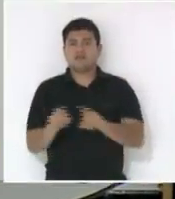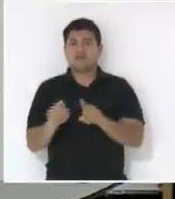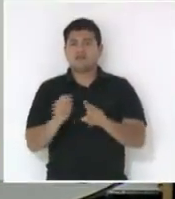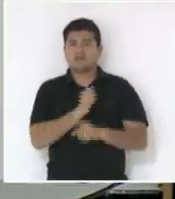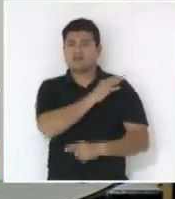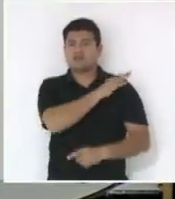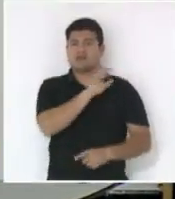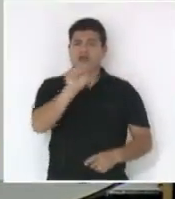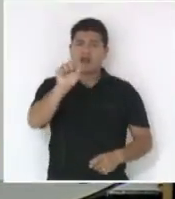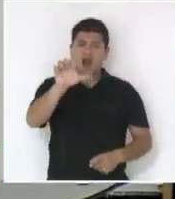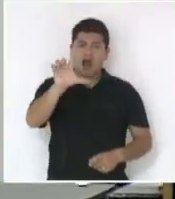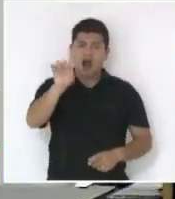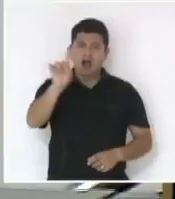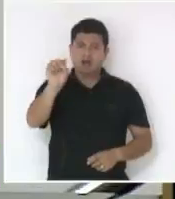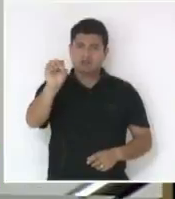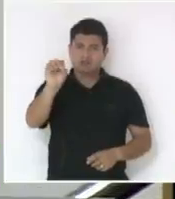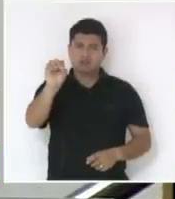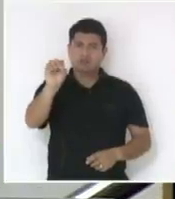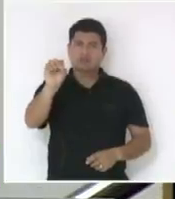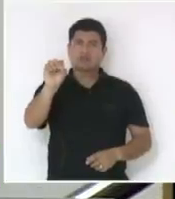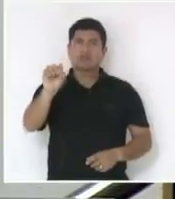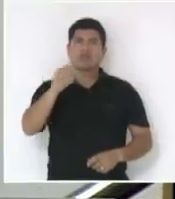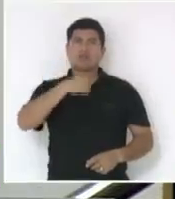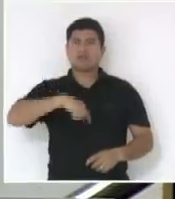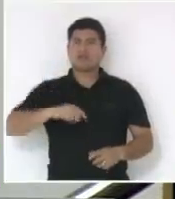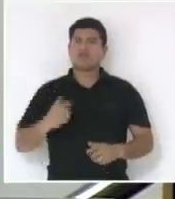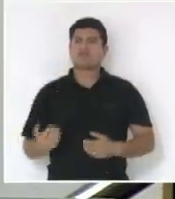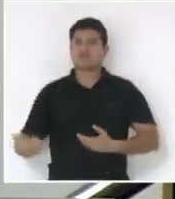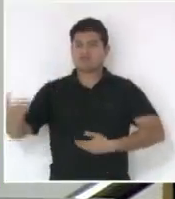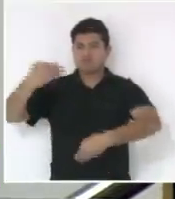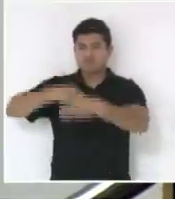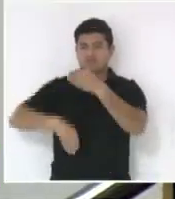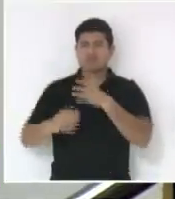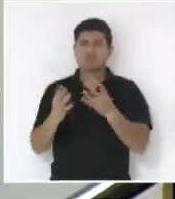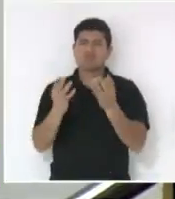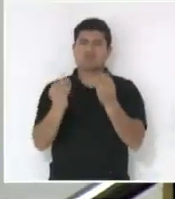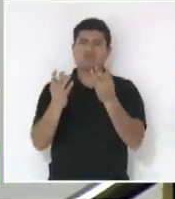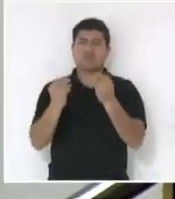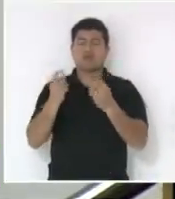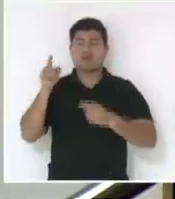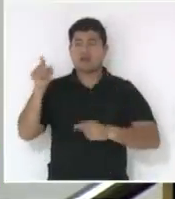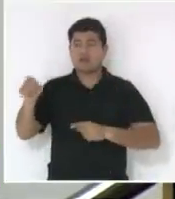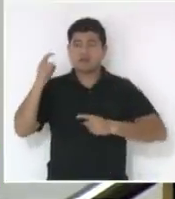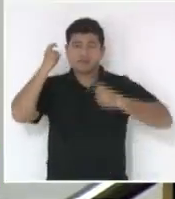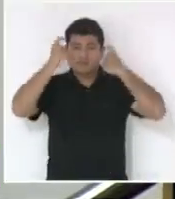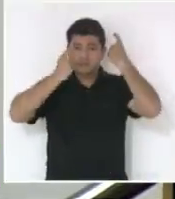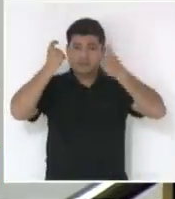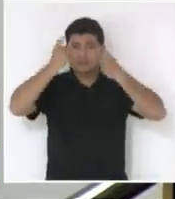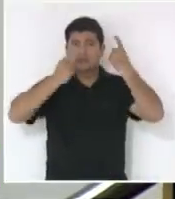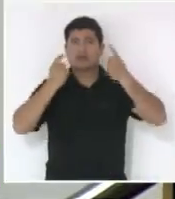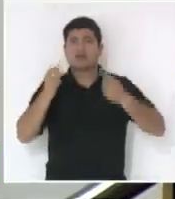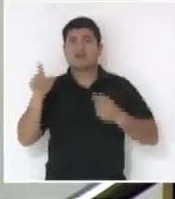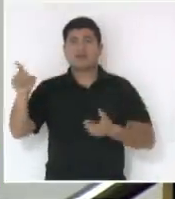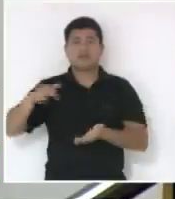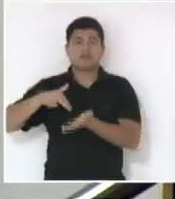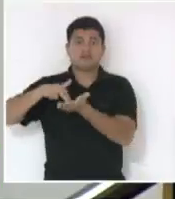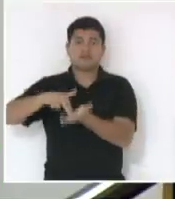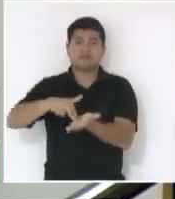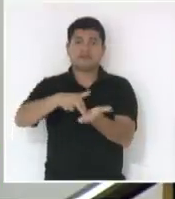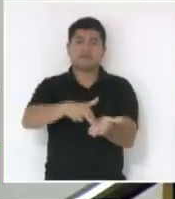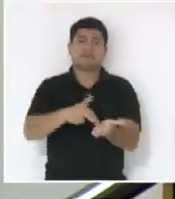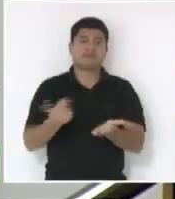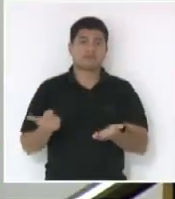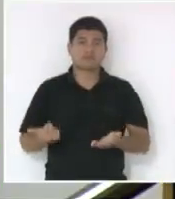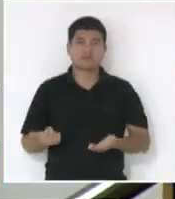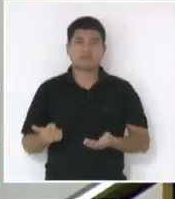Batista Neto, que nos atenderam muito bem e preocupados com a questão de Navegantes.